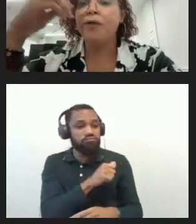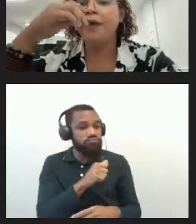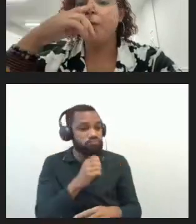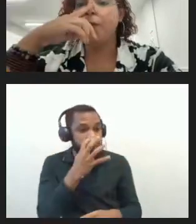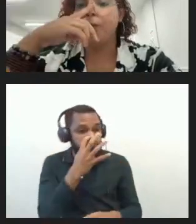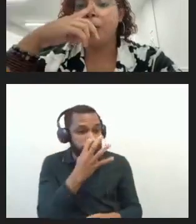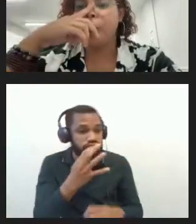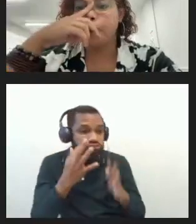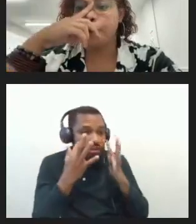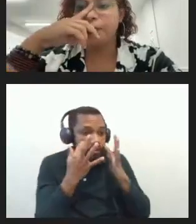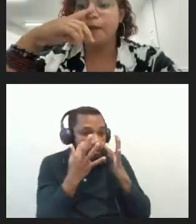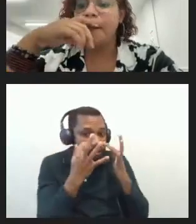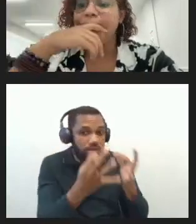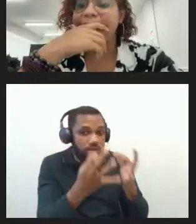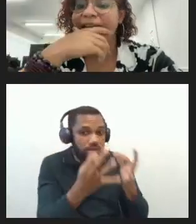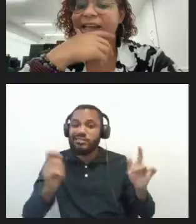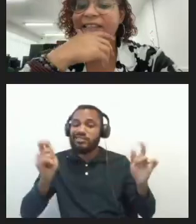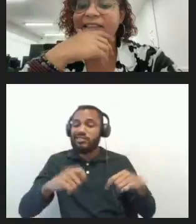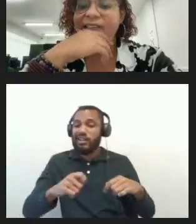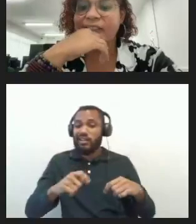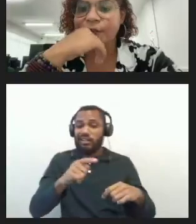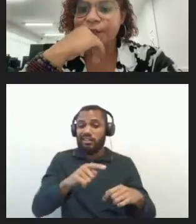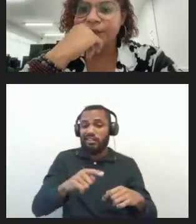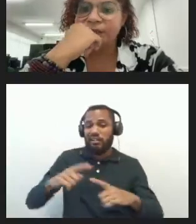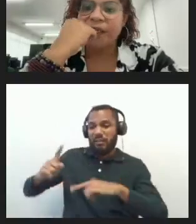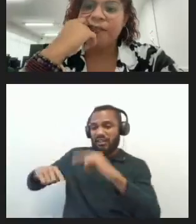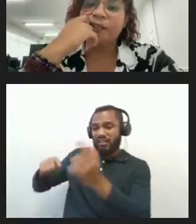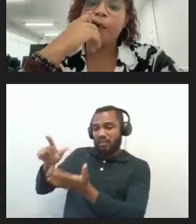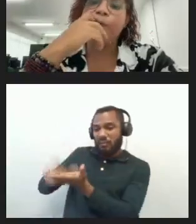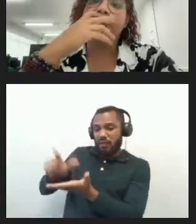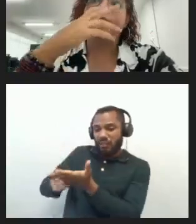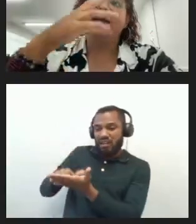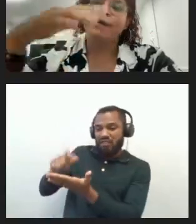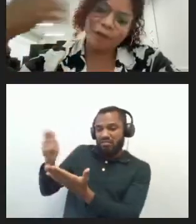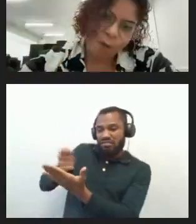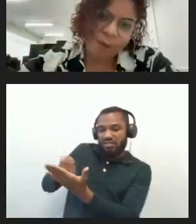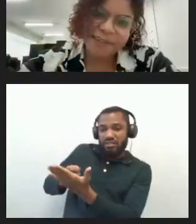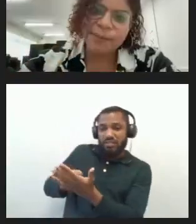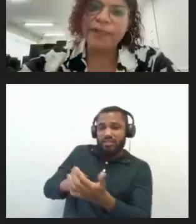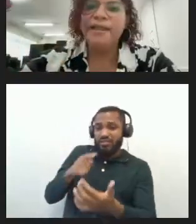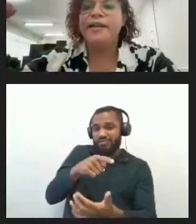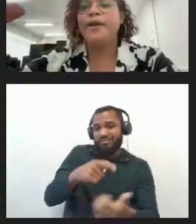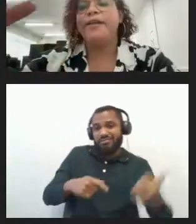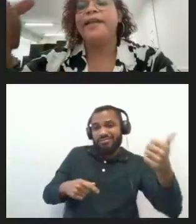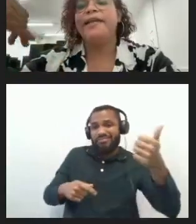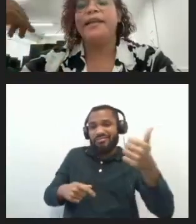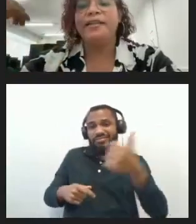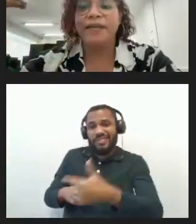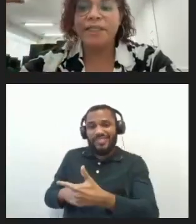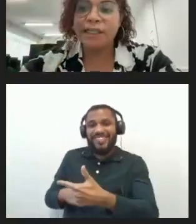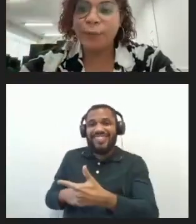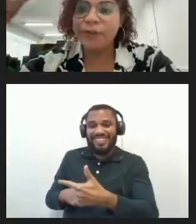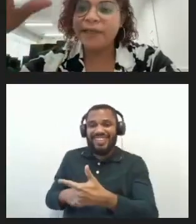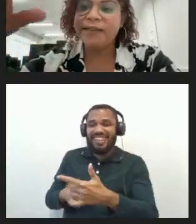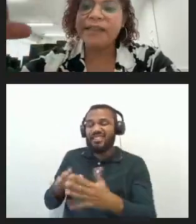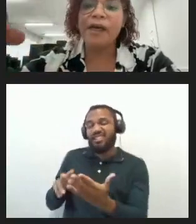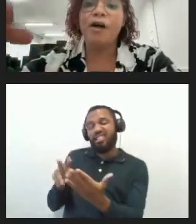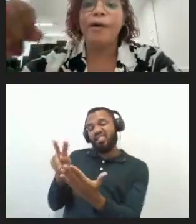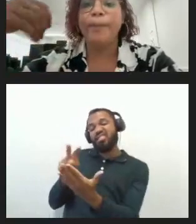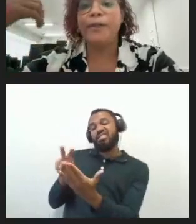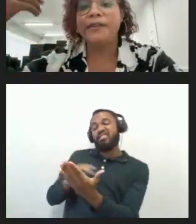que os próprios materiais escritos. Então, como exemplo que eu dei aqui, através